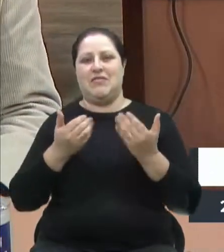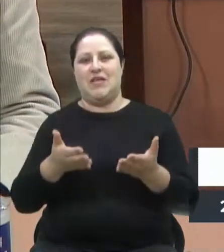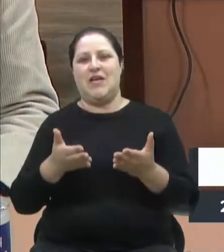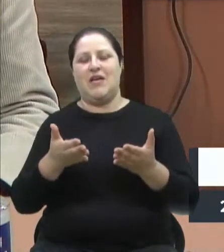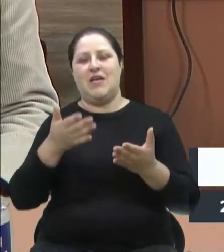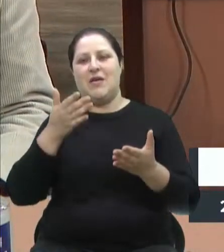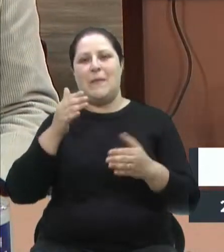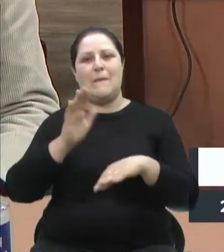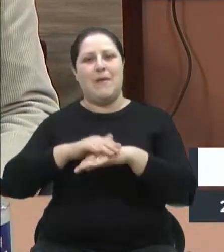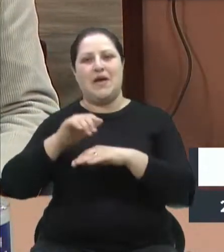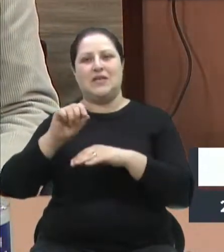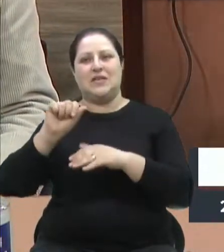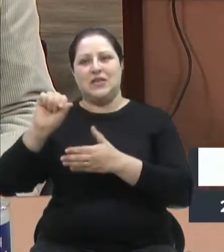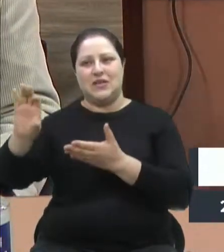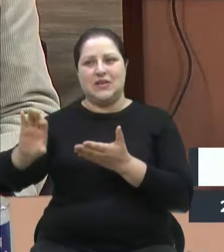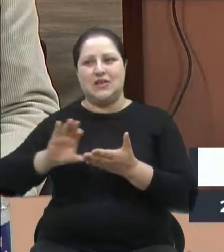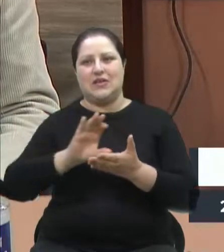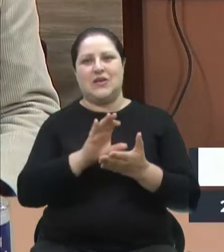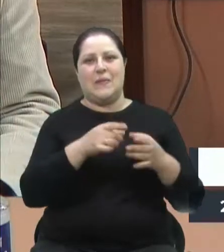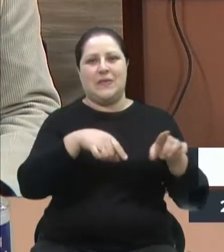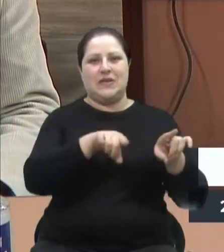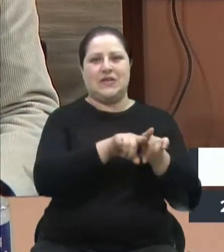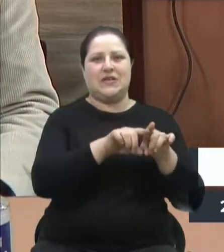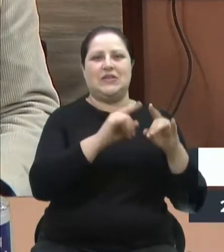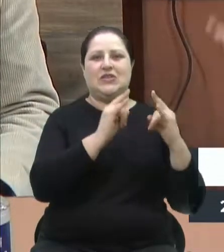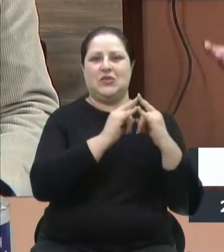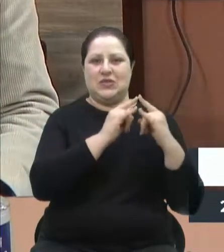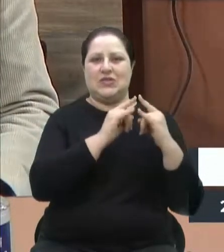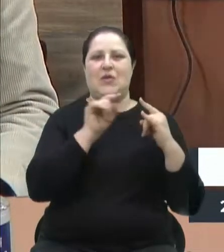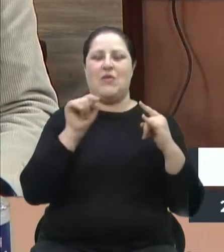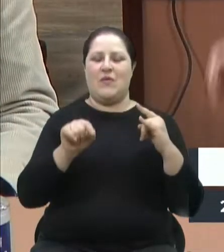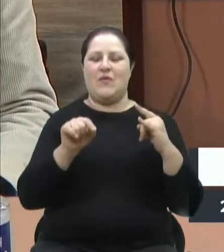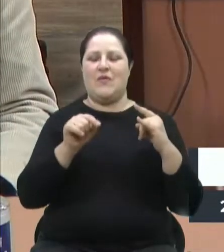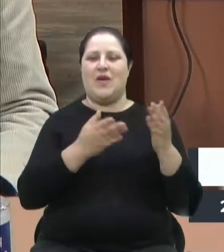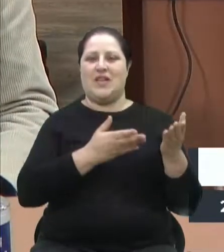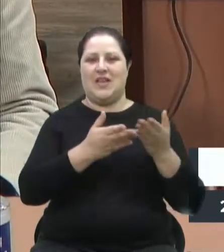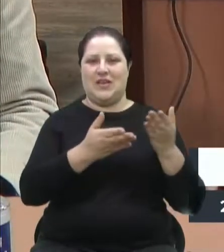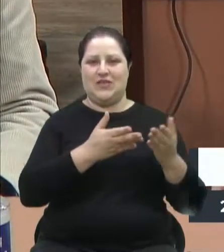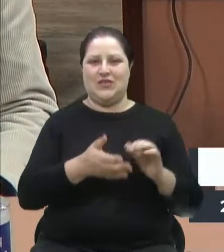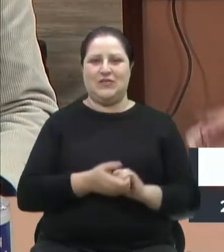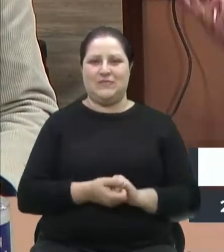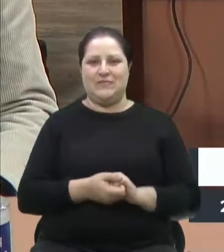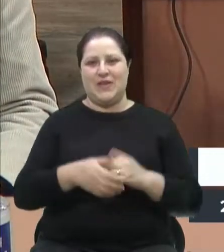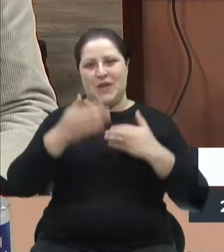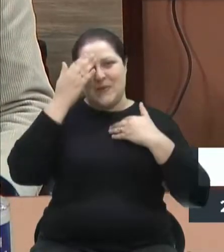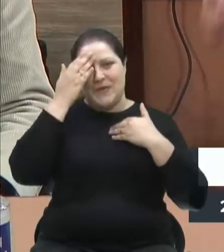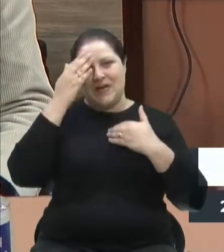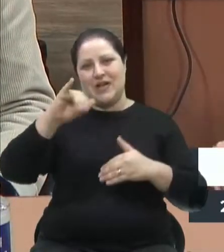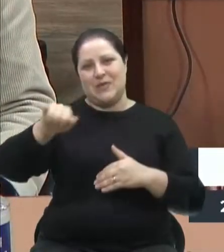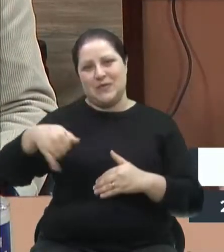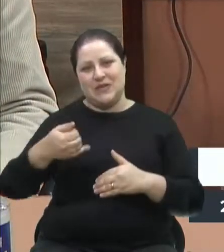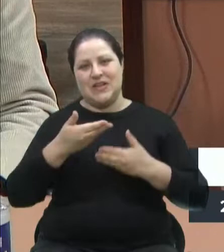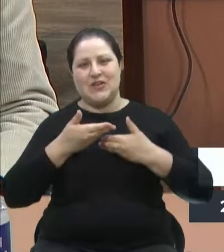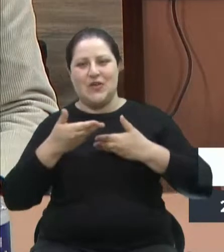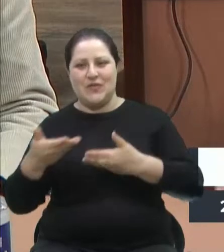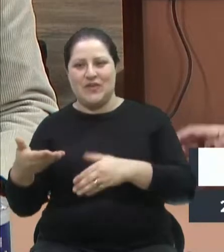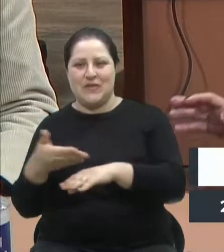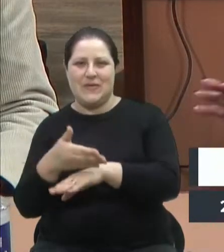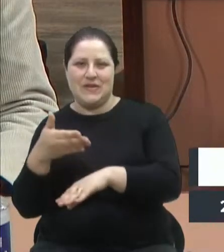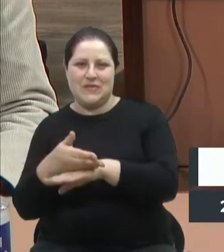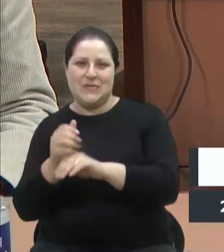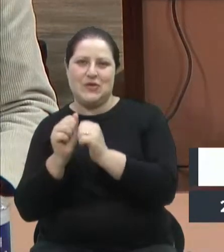mais recursos para parceiros e presente da diz que ela atende então foi um evento muito importante eu agradeço essa oportunidade o convite de participar com